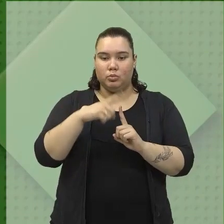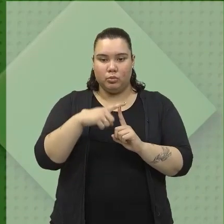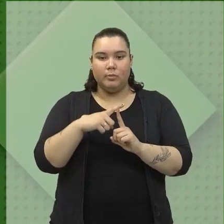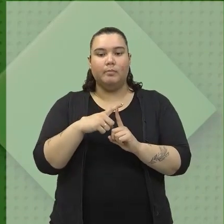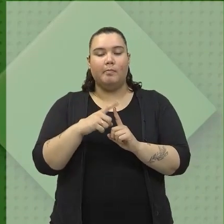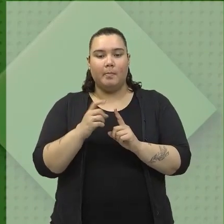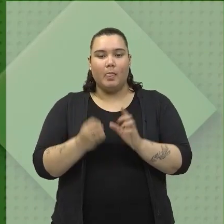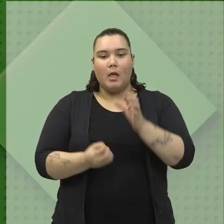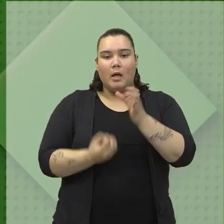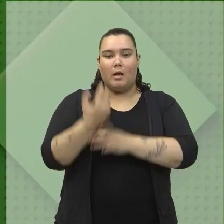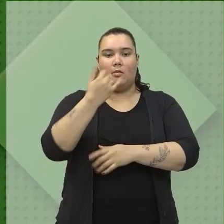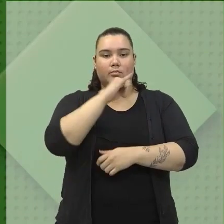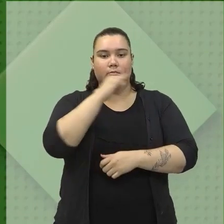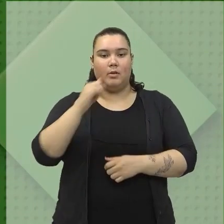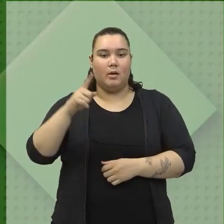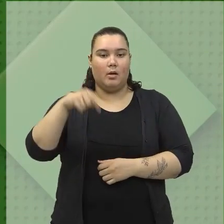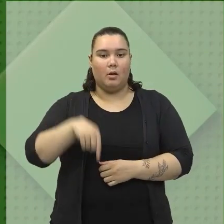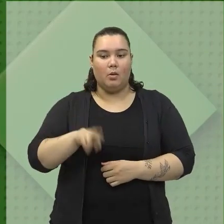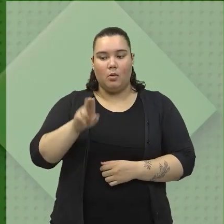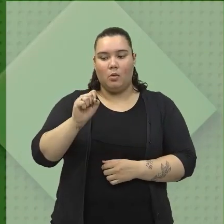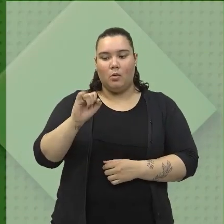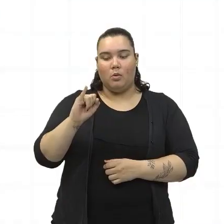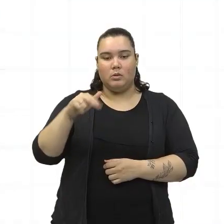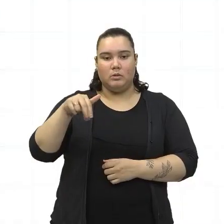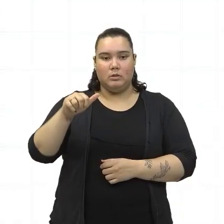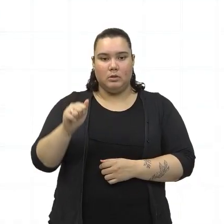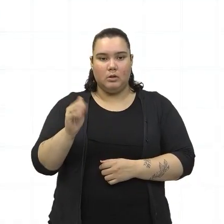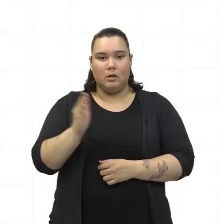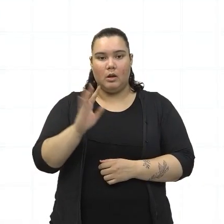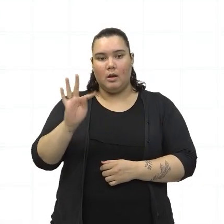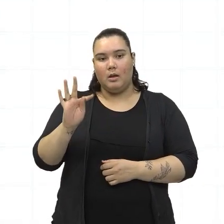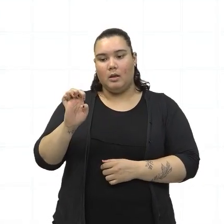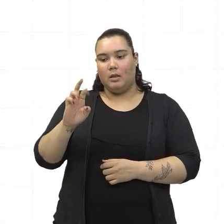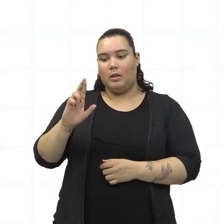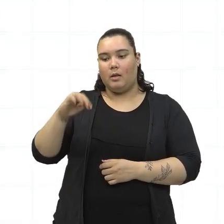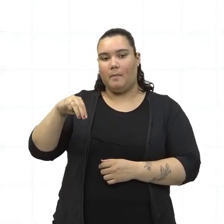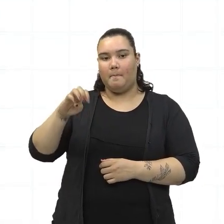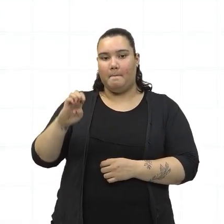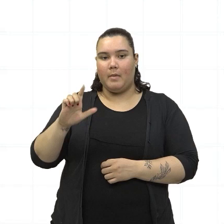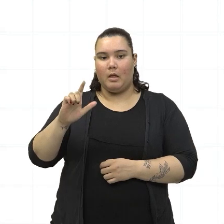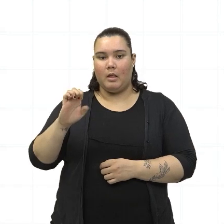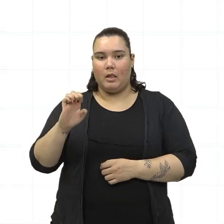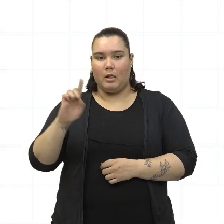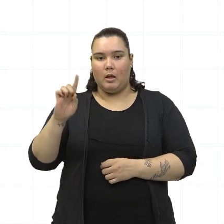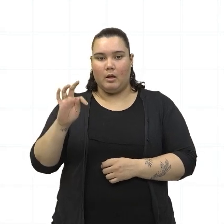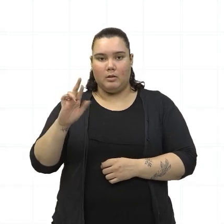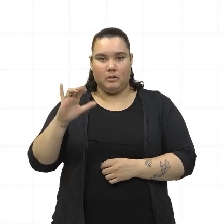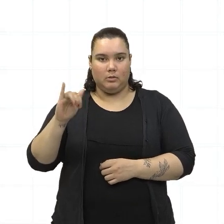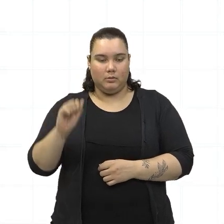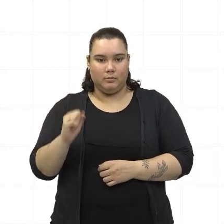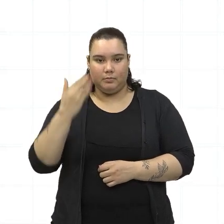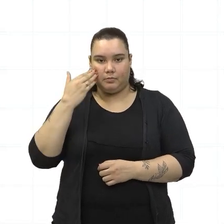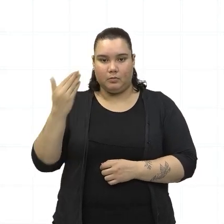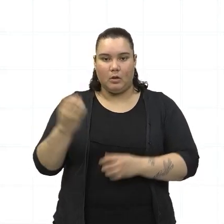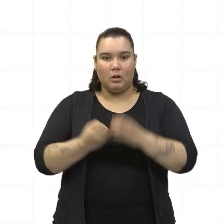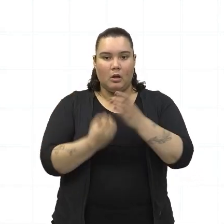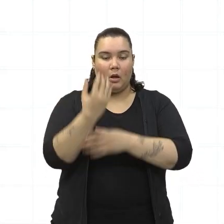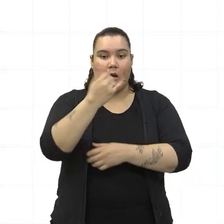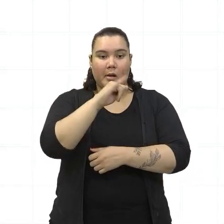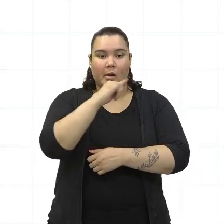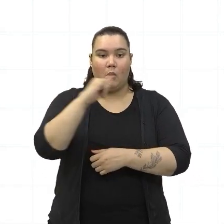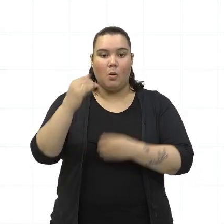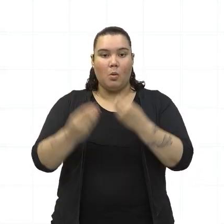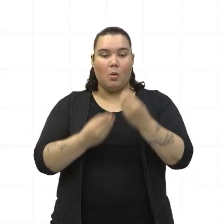ali para gerar energia, que são as usinas termoelétricas. Observa aí comigo. As usinas termoelétricas produzem energia